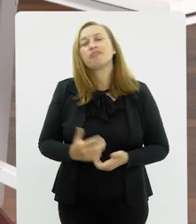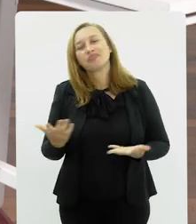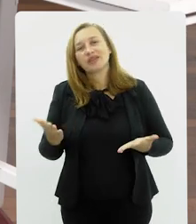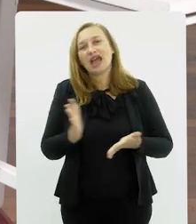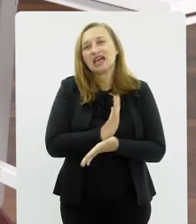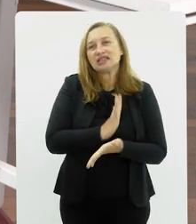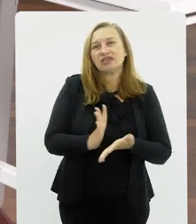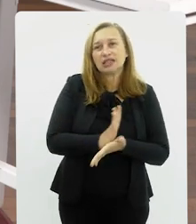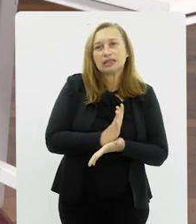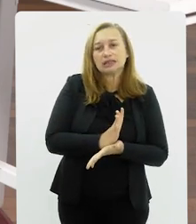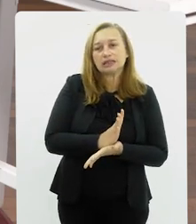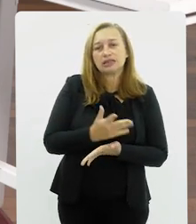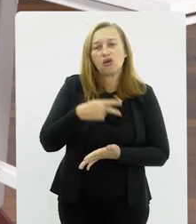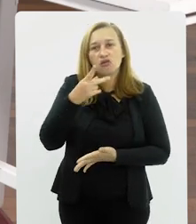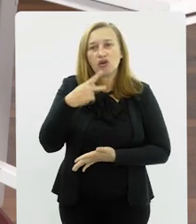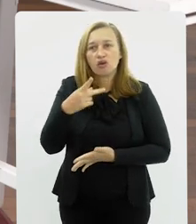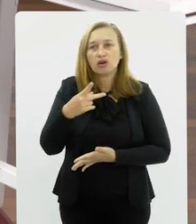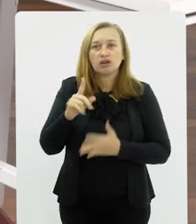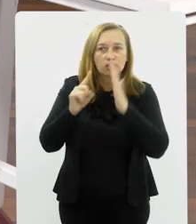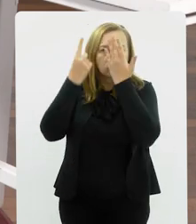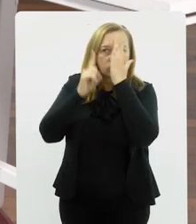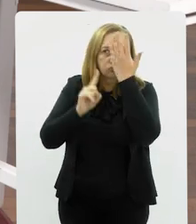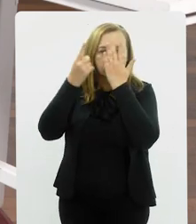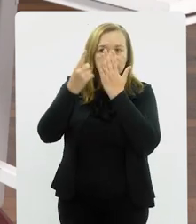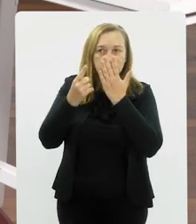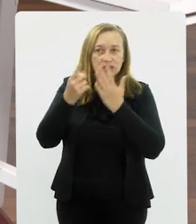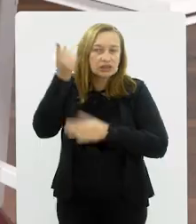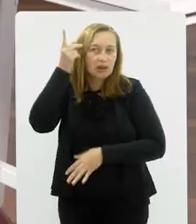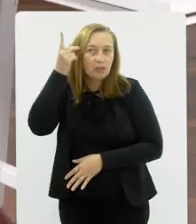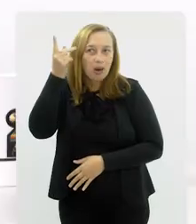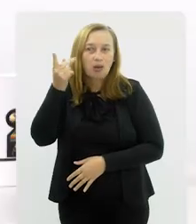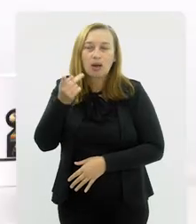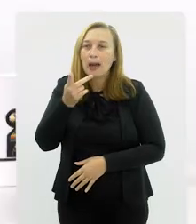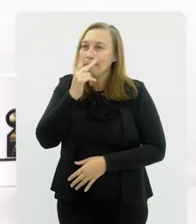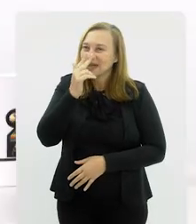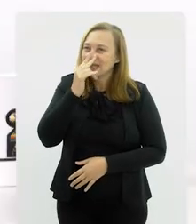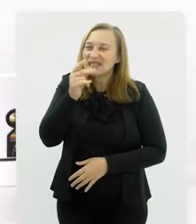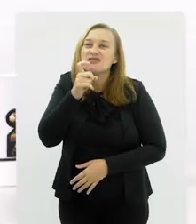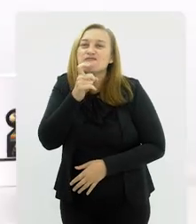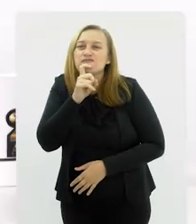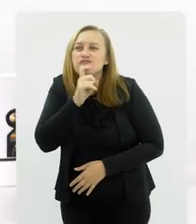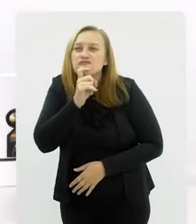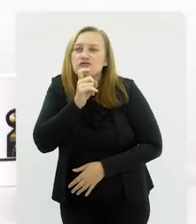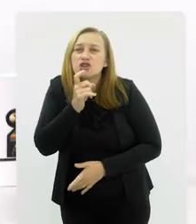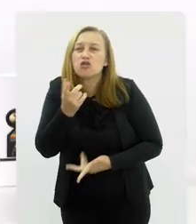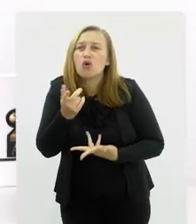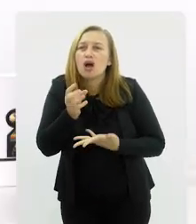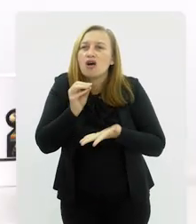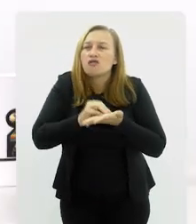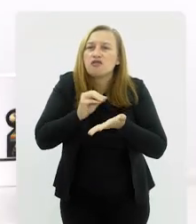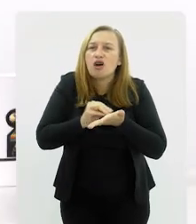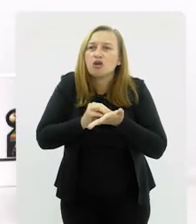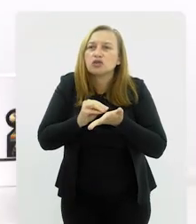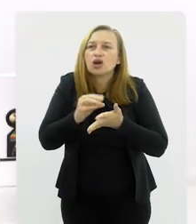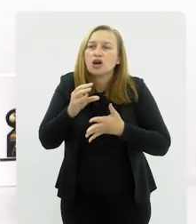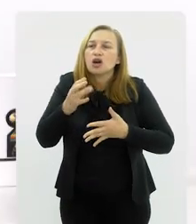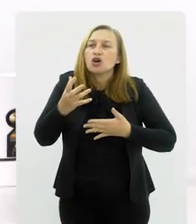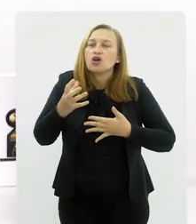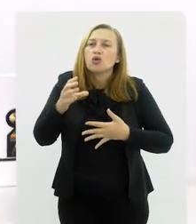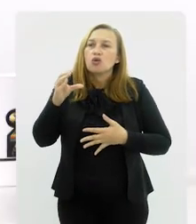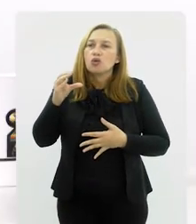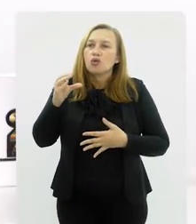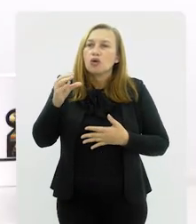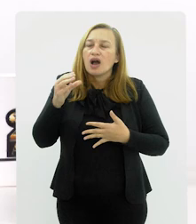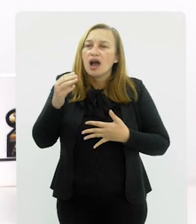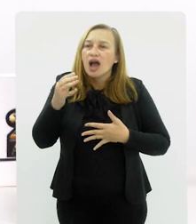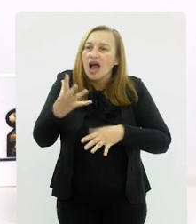aquela... Muitas das vezes eu falo que o Carnaval de São Paulo ele é gelado em alguns momentos, assim. Acho que falta o